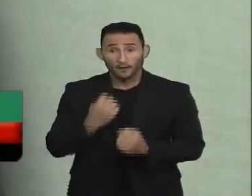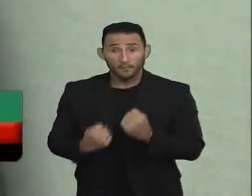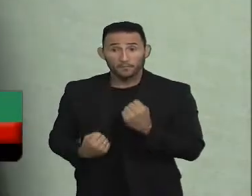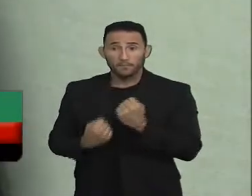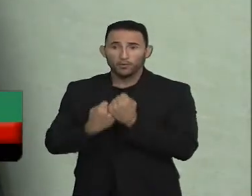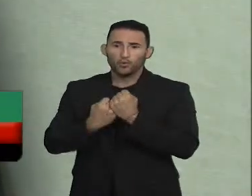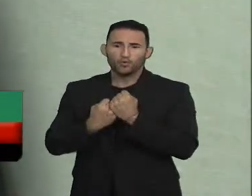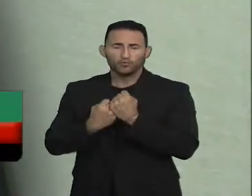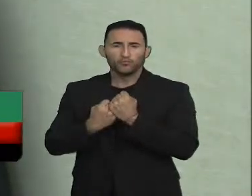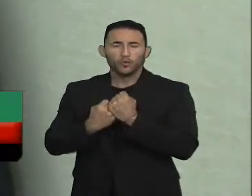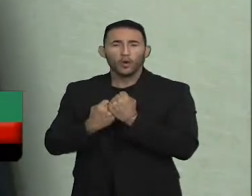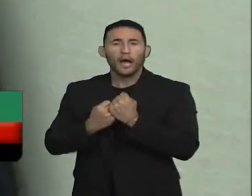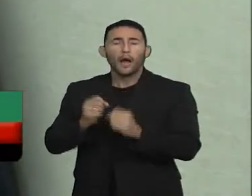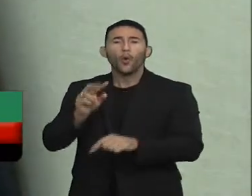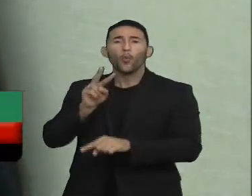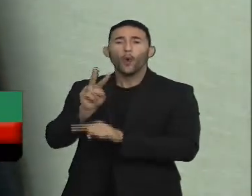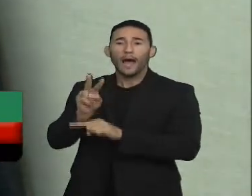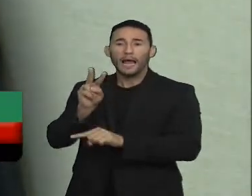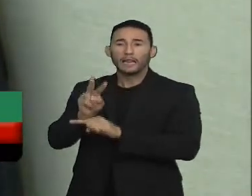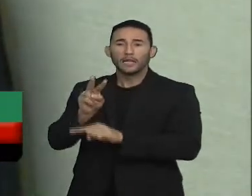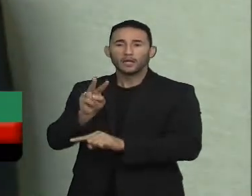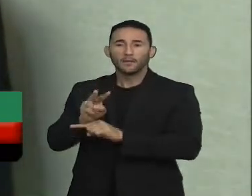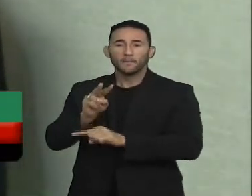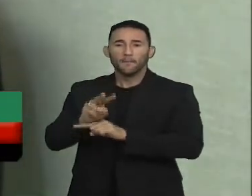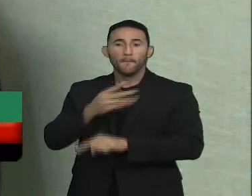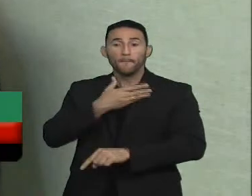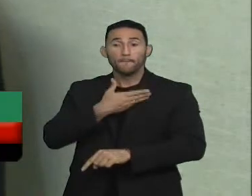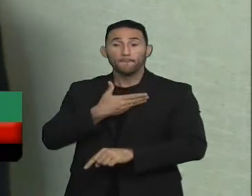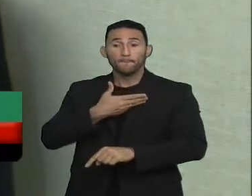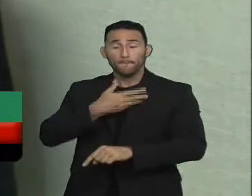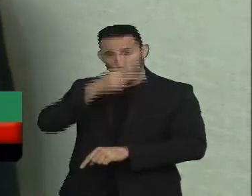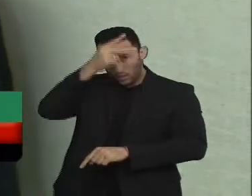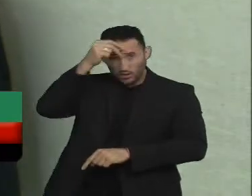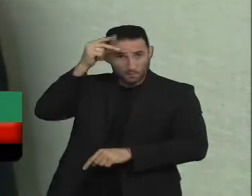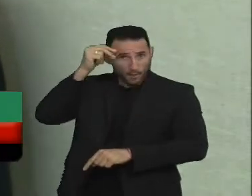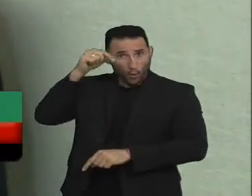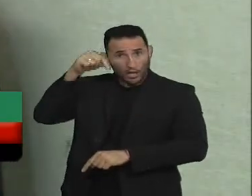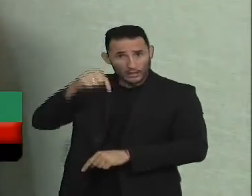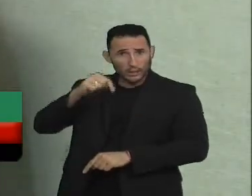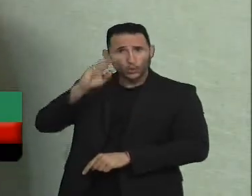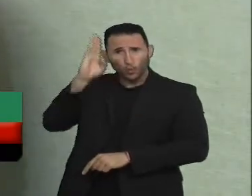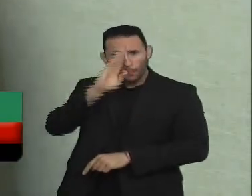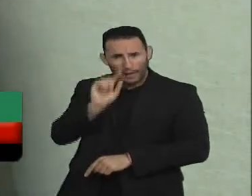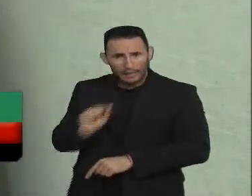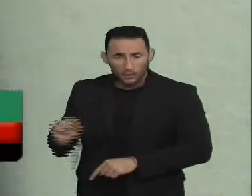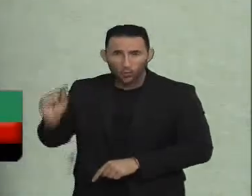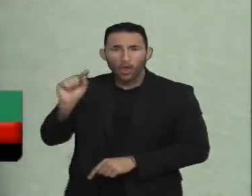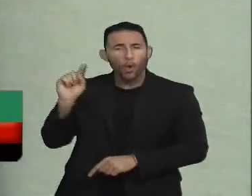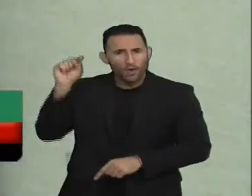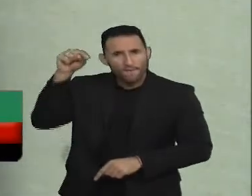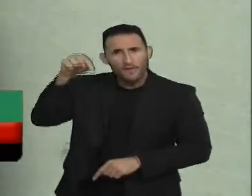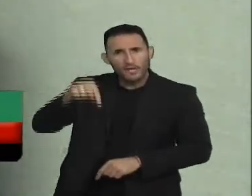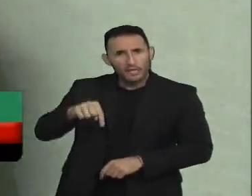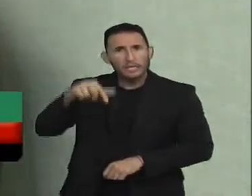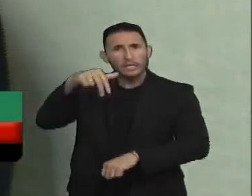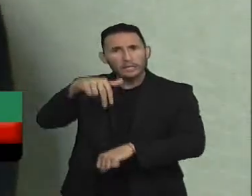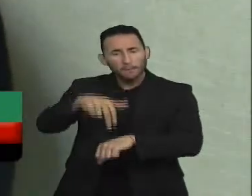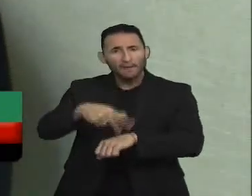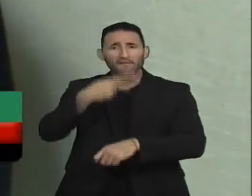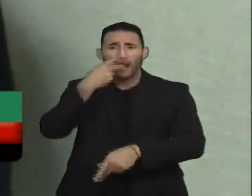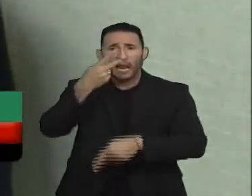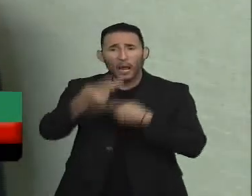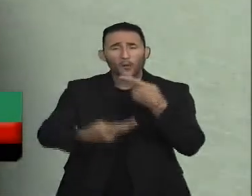guardas municipais desse país, senhor presidente. Nós tivemos aí, eu ia vir aqui nessa tribuna para